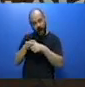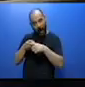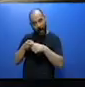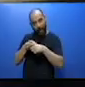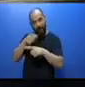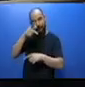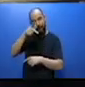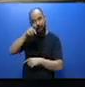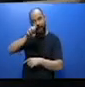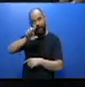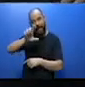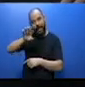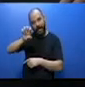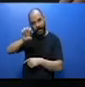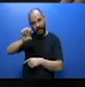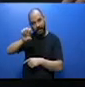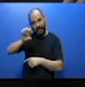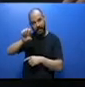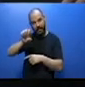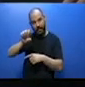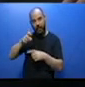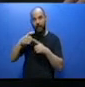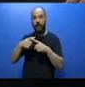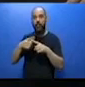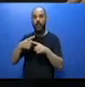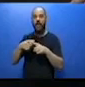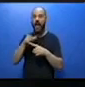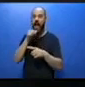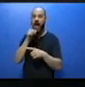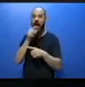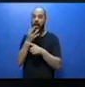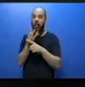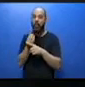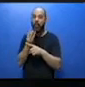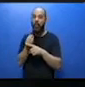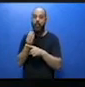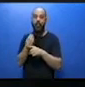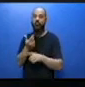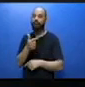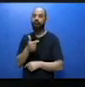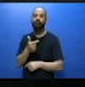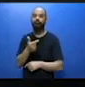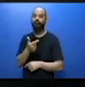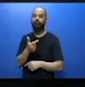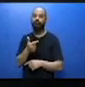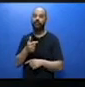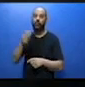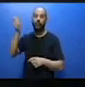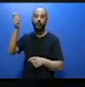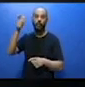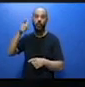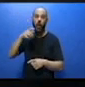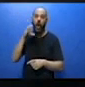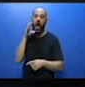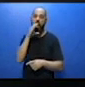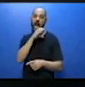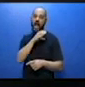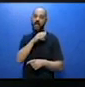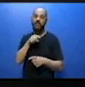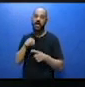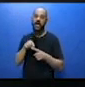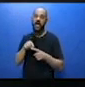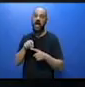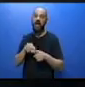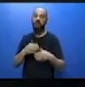Porque a sua pele perderia a umidade. O sol é quente e assim elas não conseguem respirar e, por